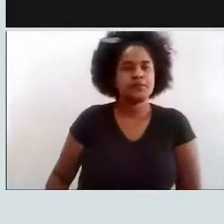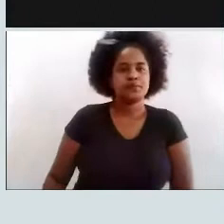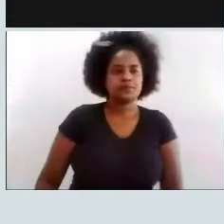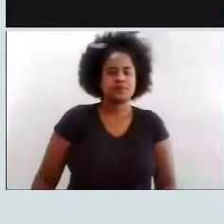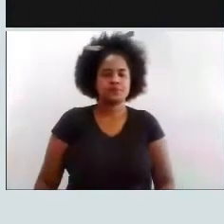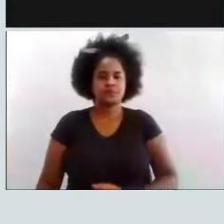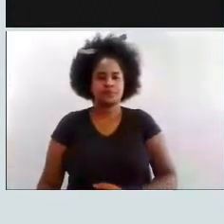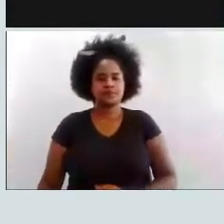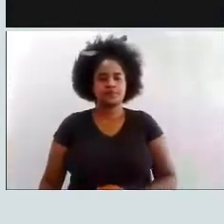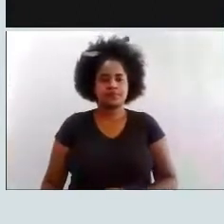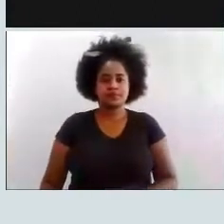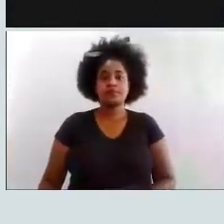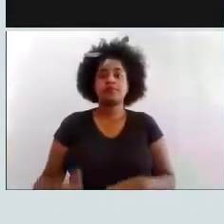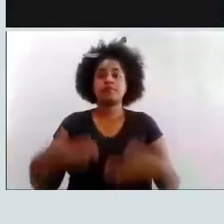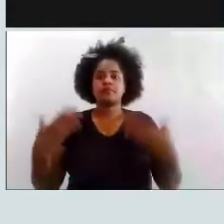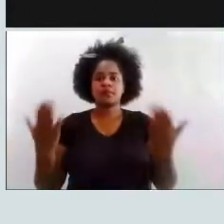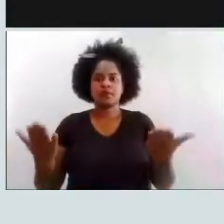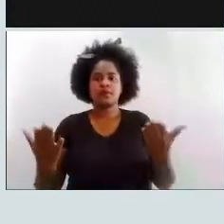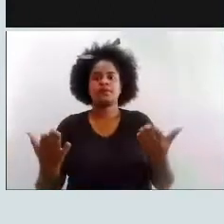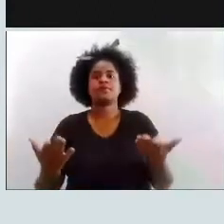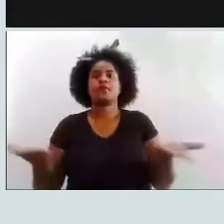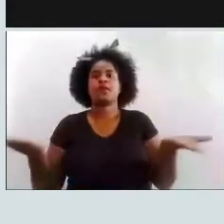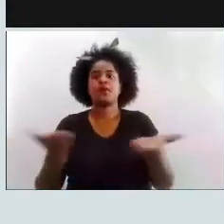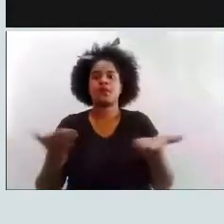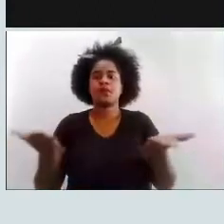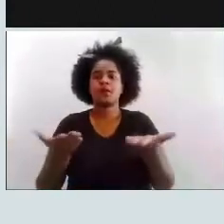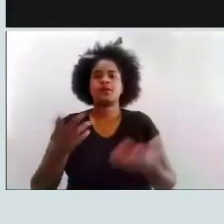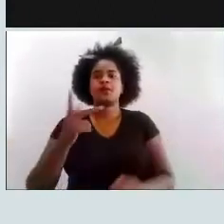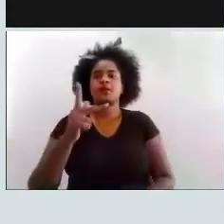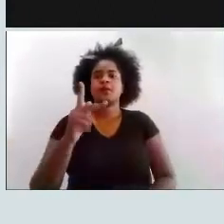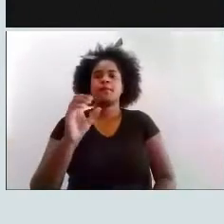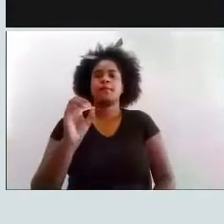Posições relativas.